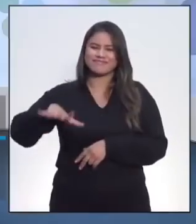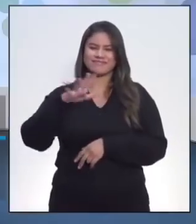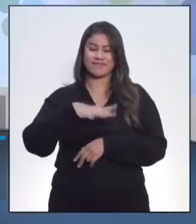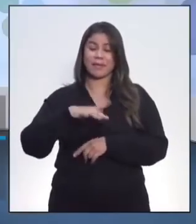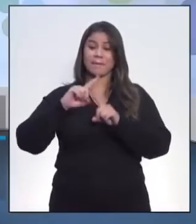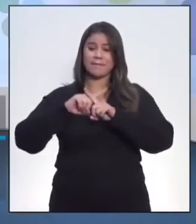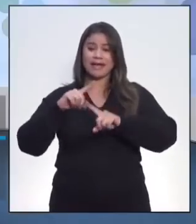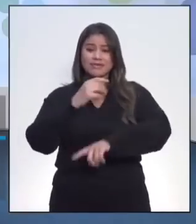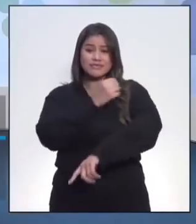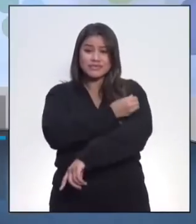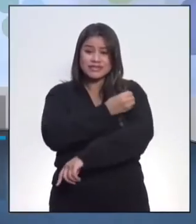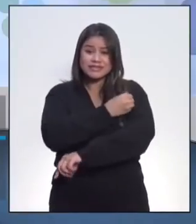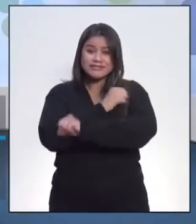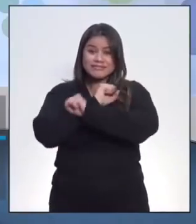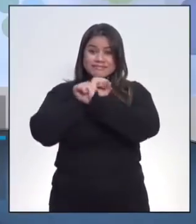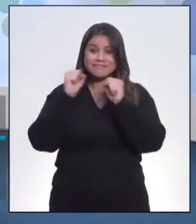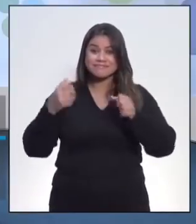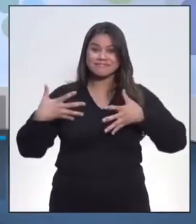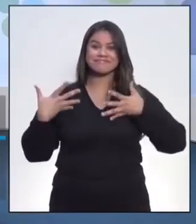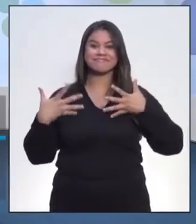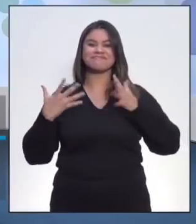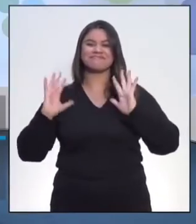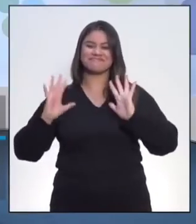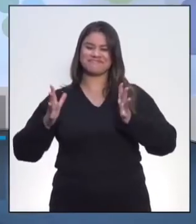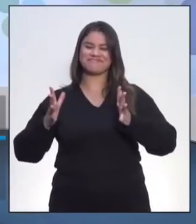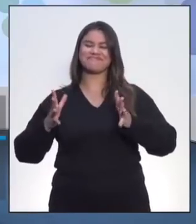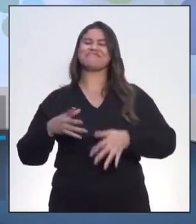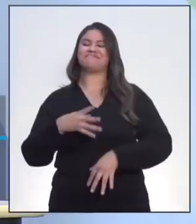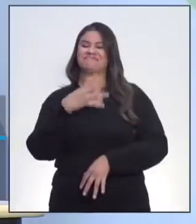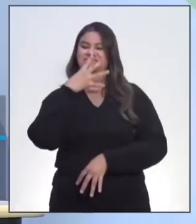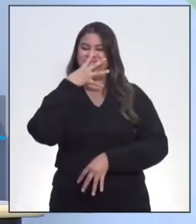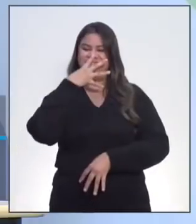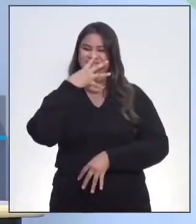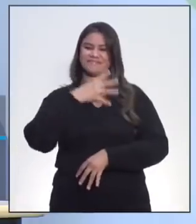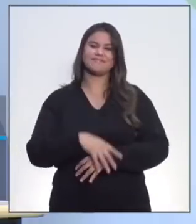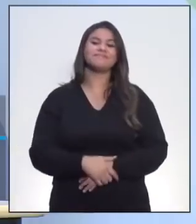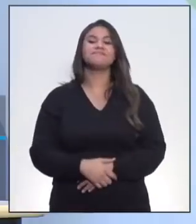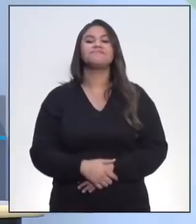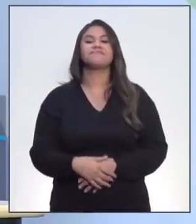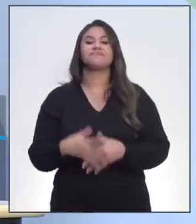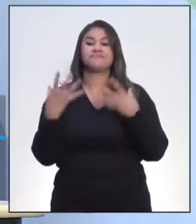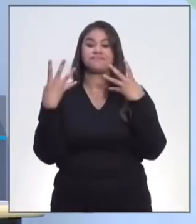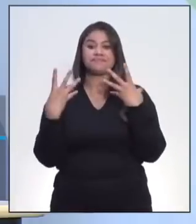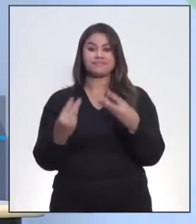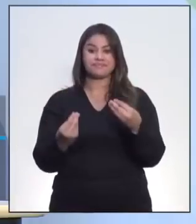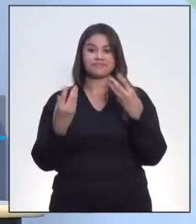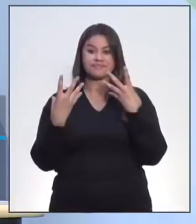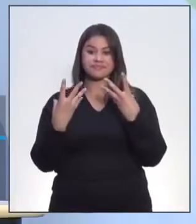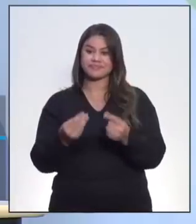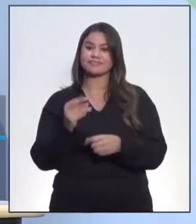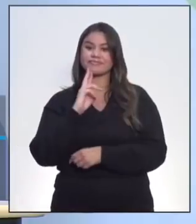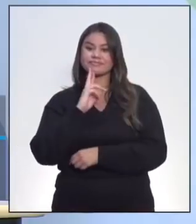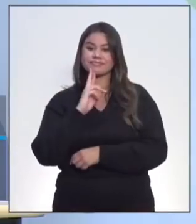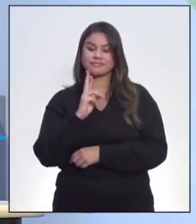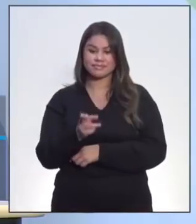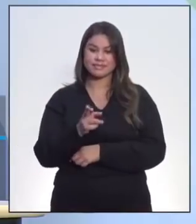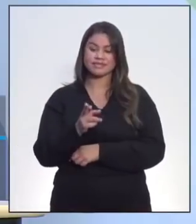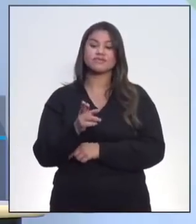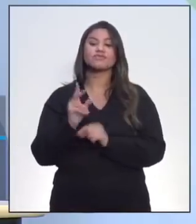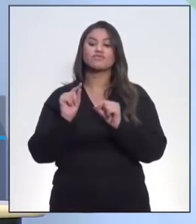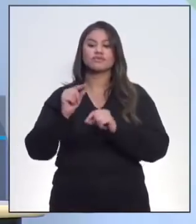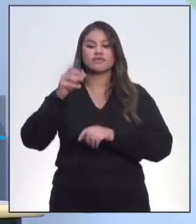mas essa turma já logo cedo, bem animada. A maioria disse que é